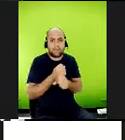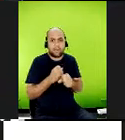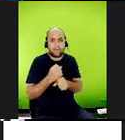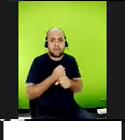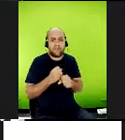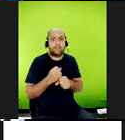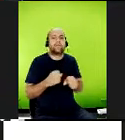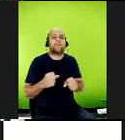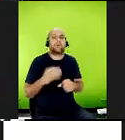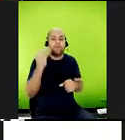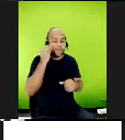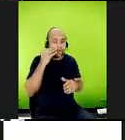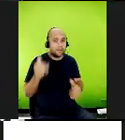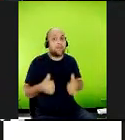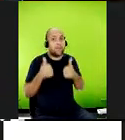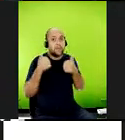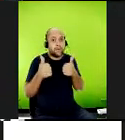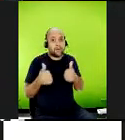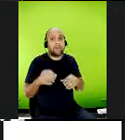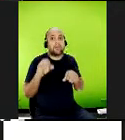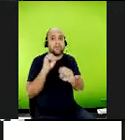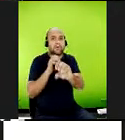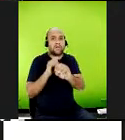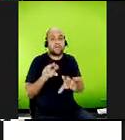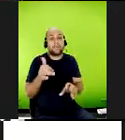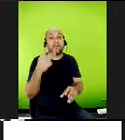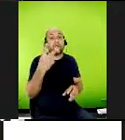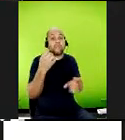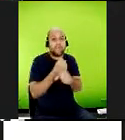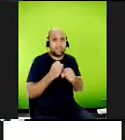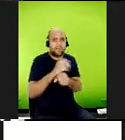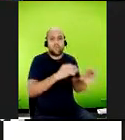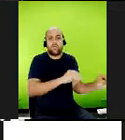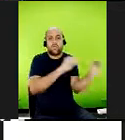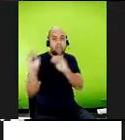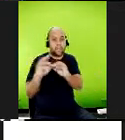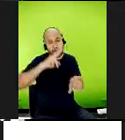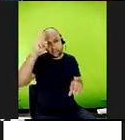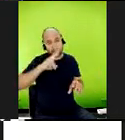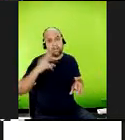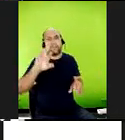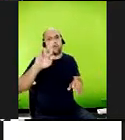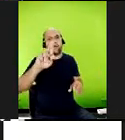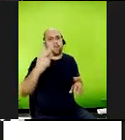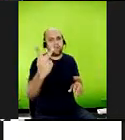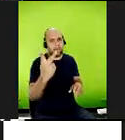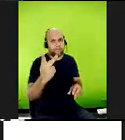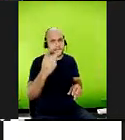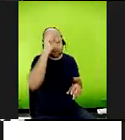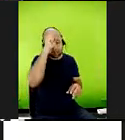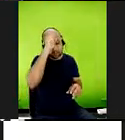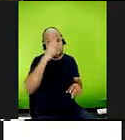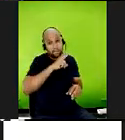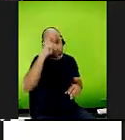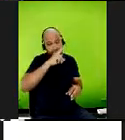maior depois educação tem dois anos que eu fiz uma migração radical isso para recrutamento e seleção e eu tô aprendendo muita coisa e lá eu também